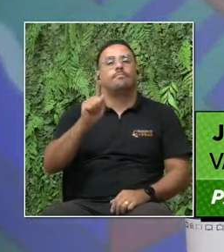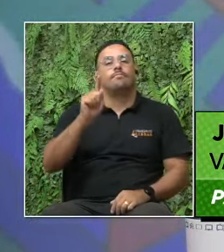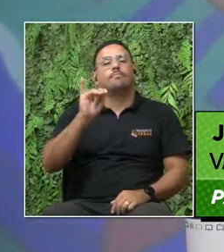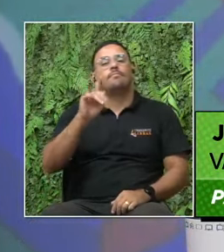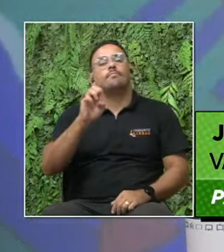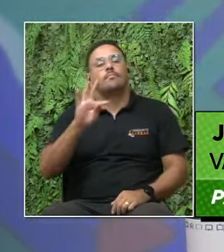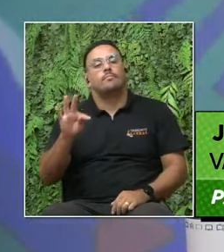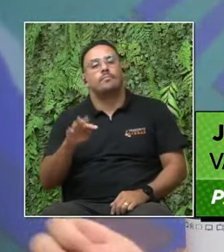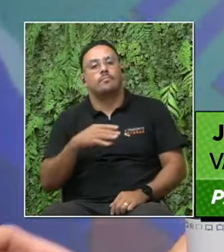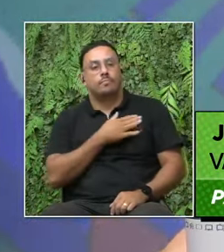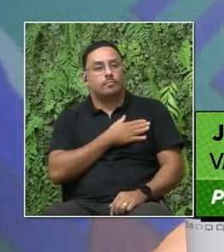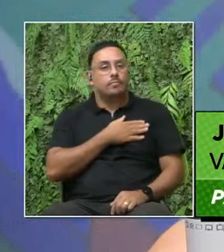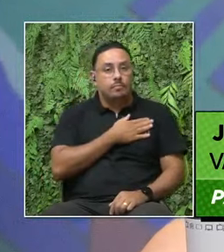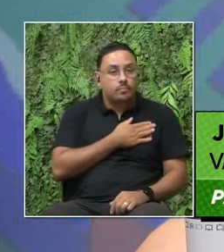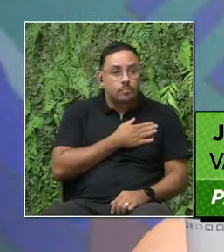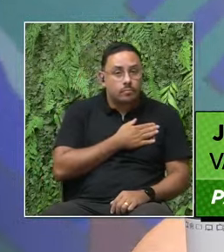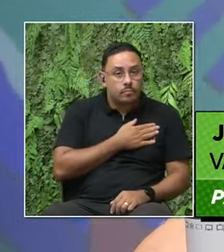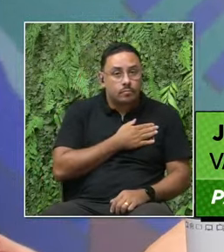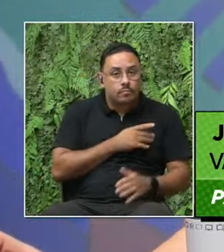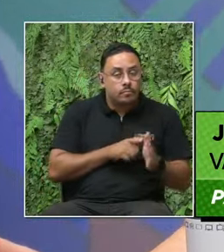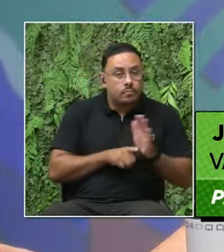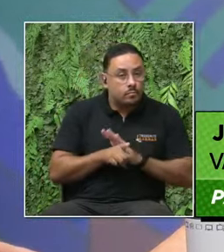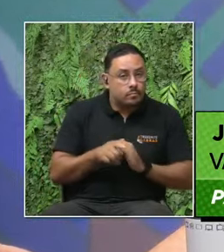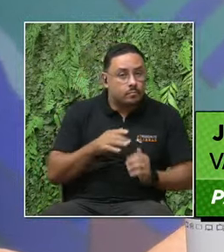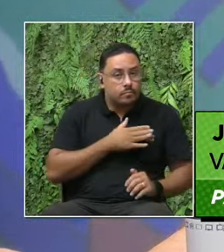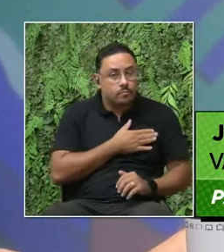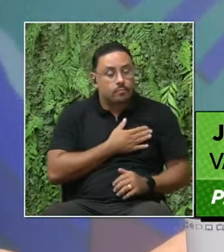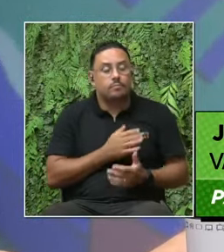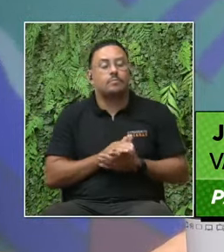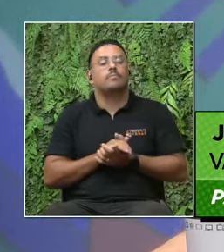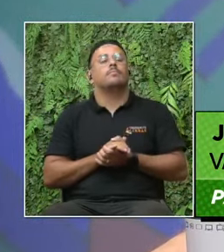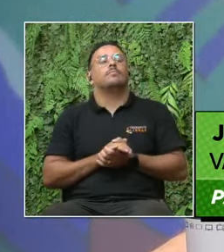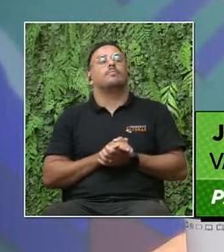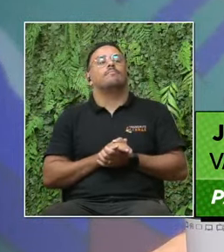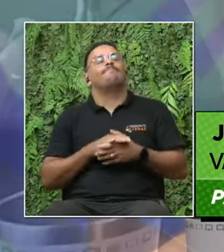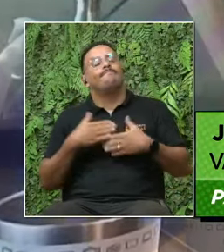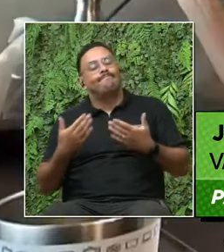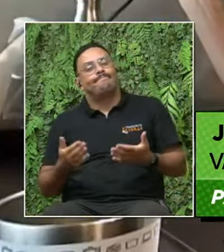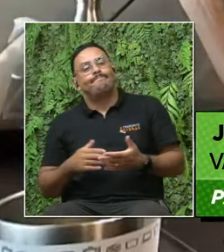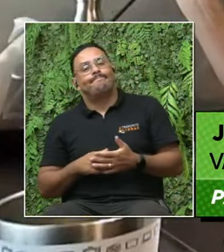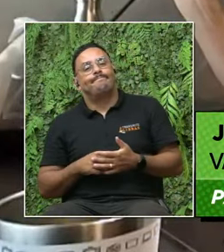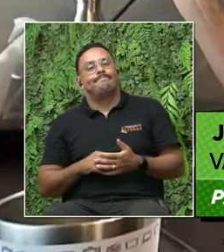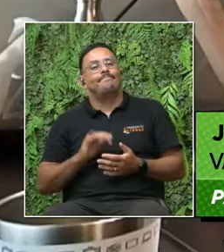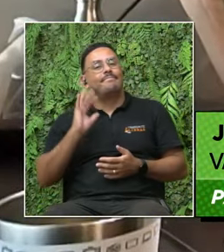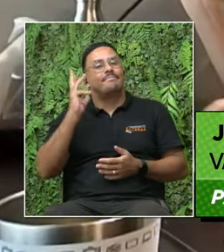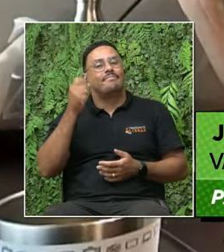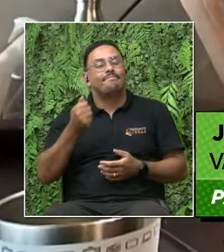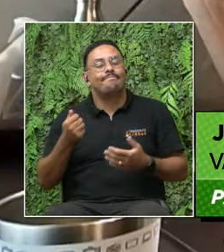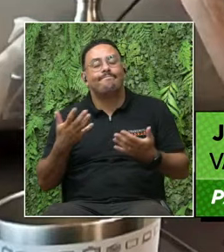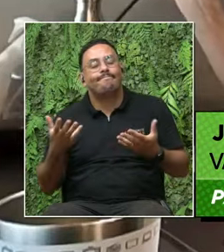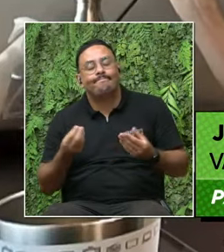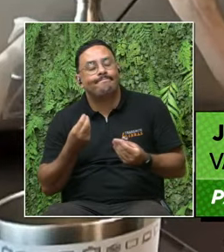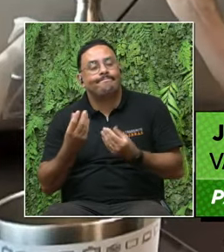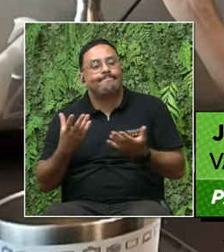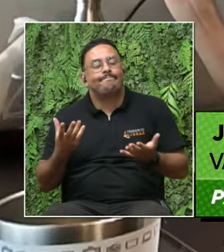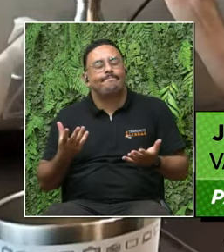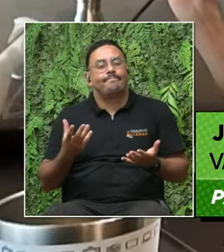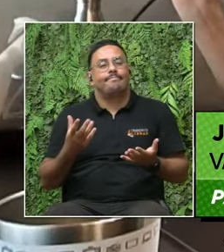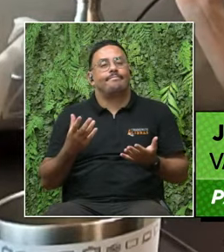Campos gostou Ô Bob eu achei demasiadamente